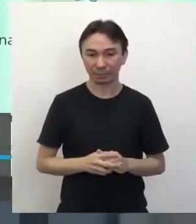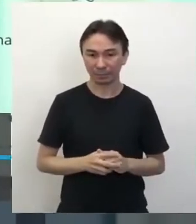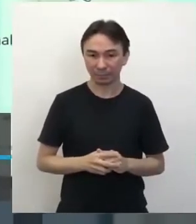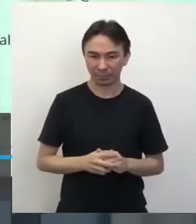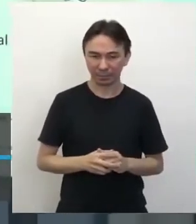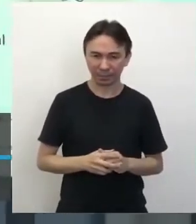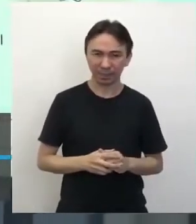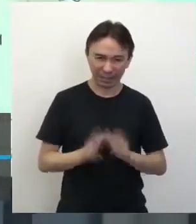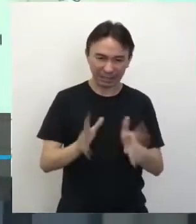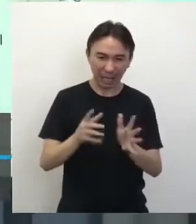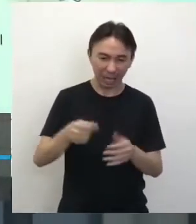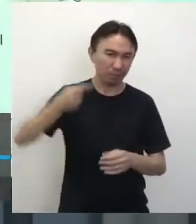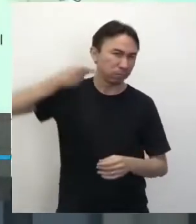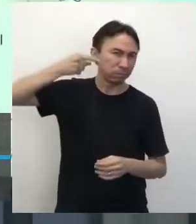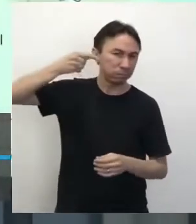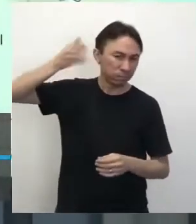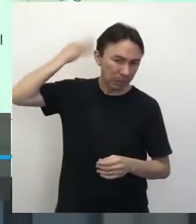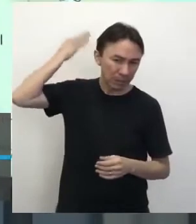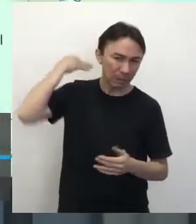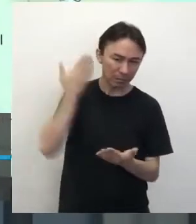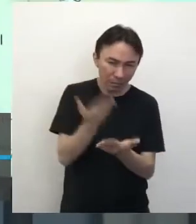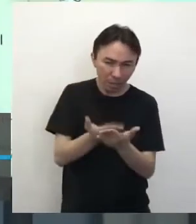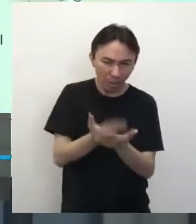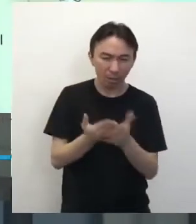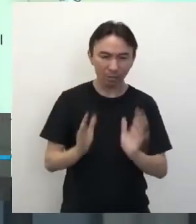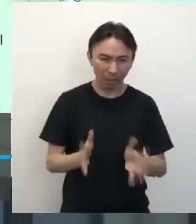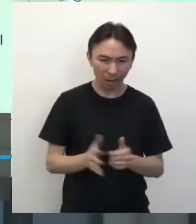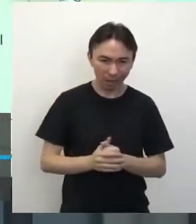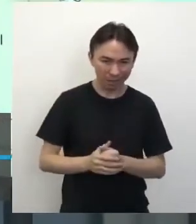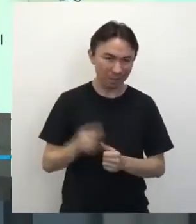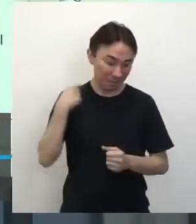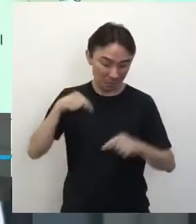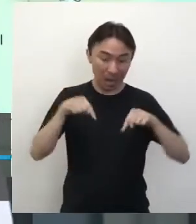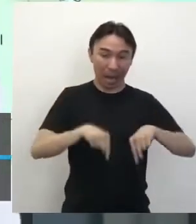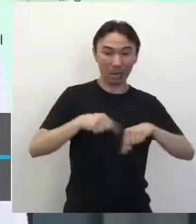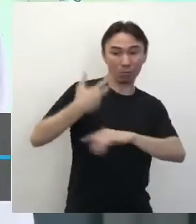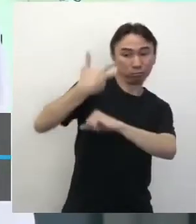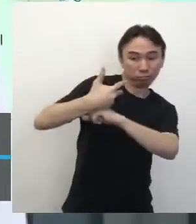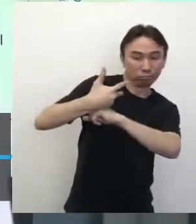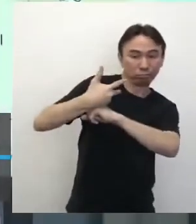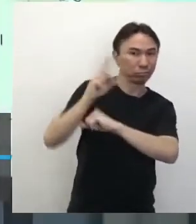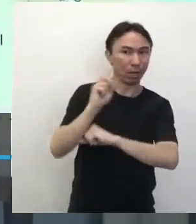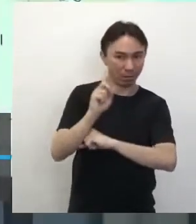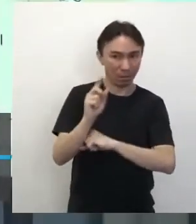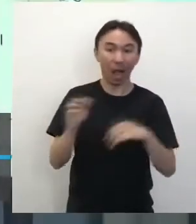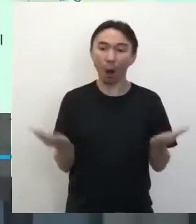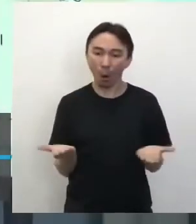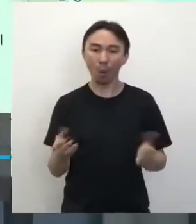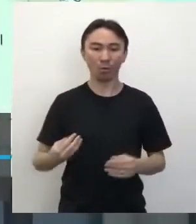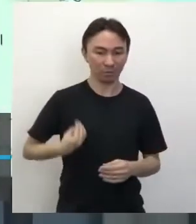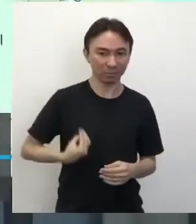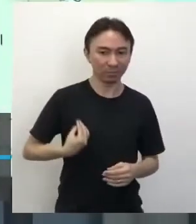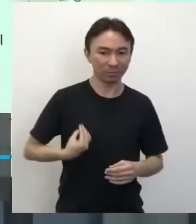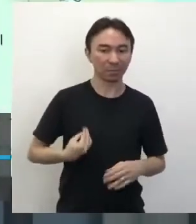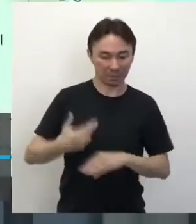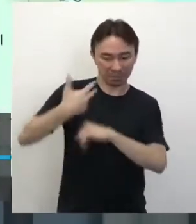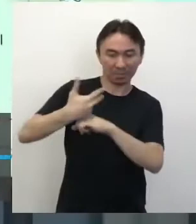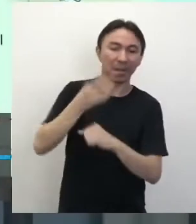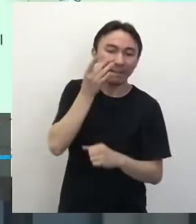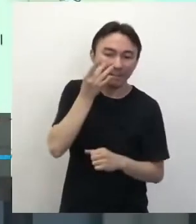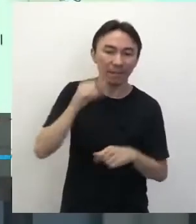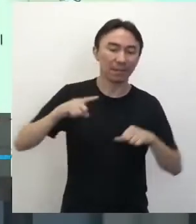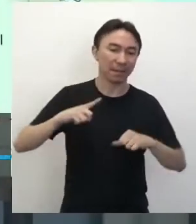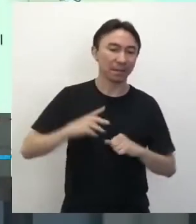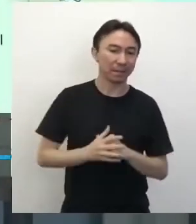eu já dei essa aula antes, mas eu não estava aqui no estúdio, então hoje eu estou no estúdio. A ideia é a seguinte, essa brincadeirinha está proposta lá na